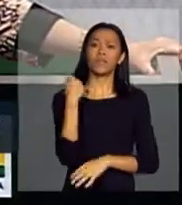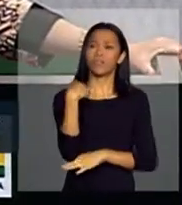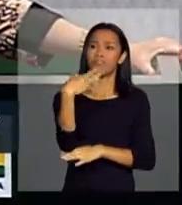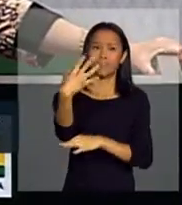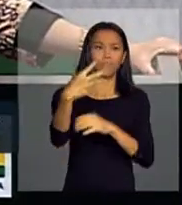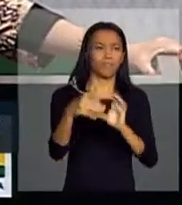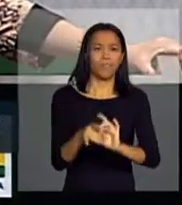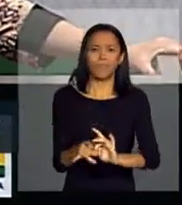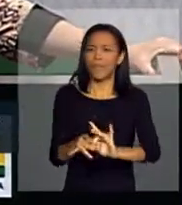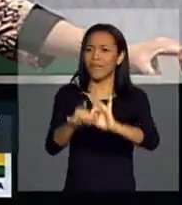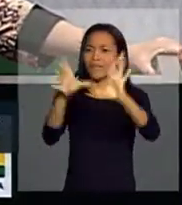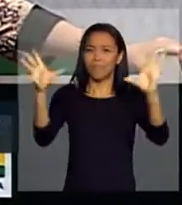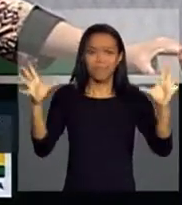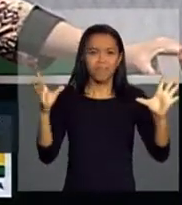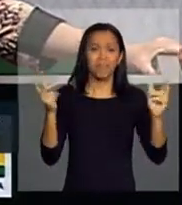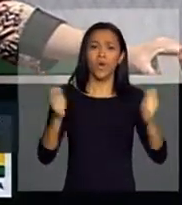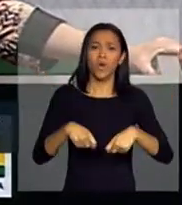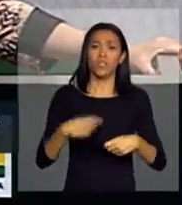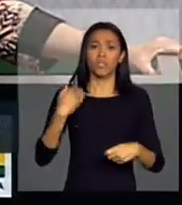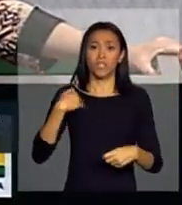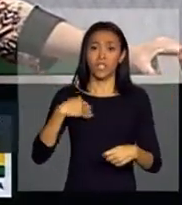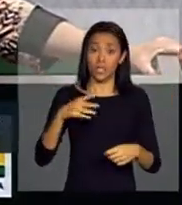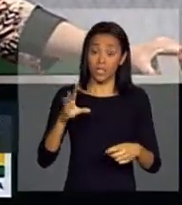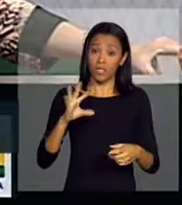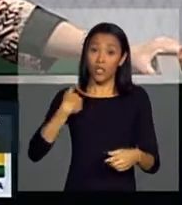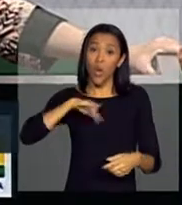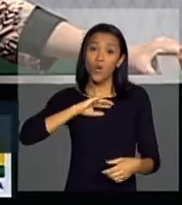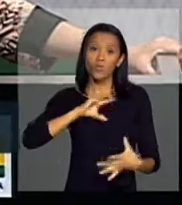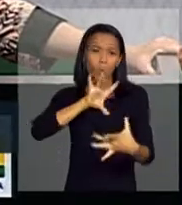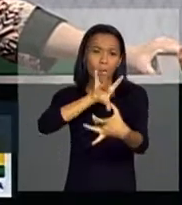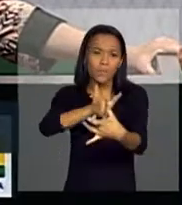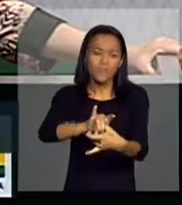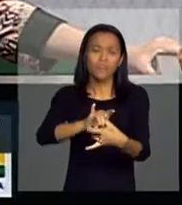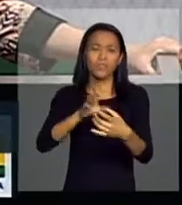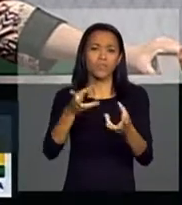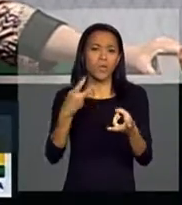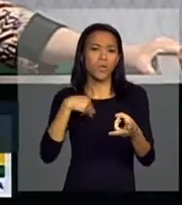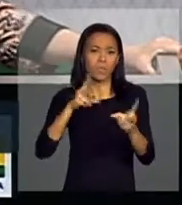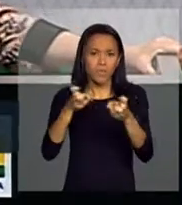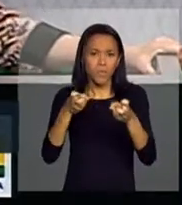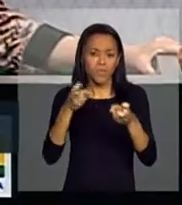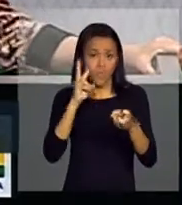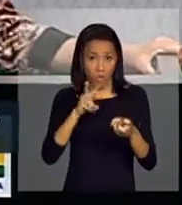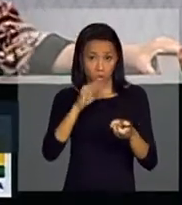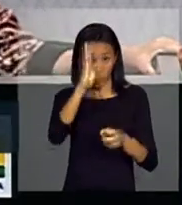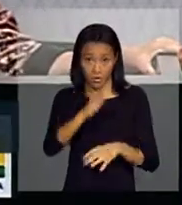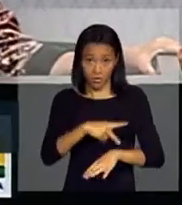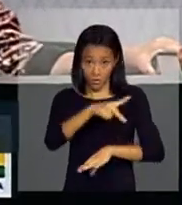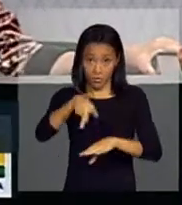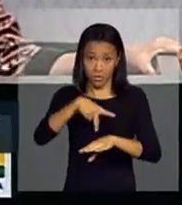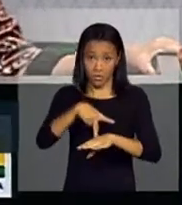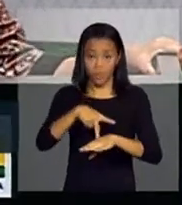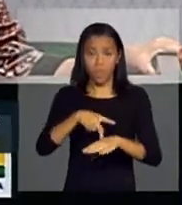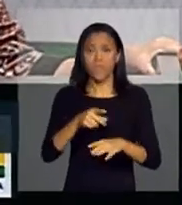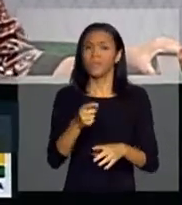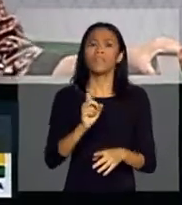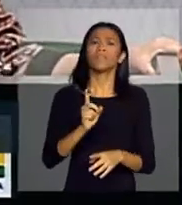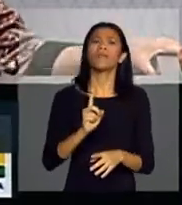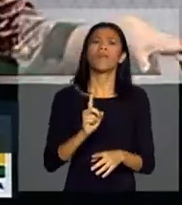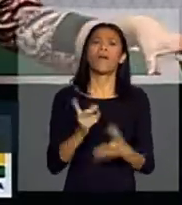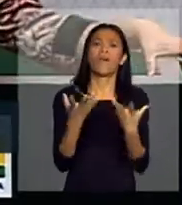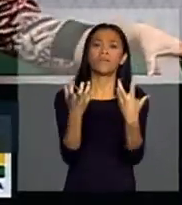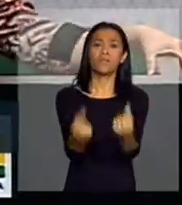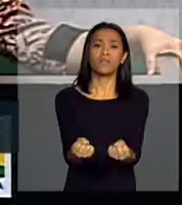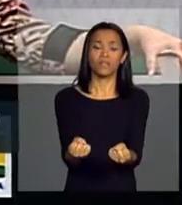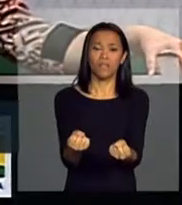e também no momento em que todos nós olhamos o Brasil e sabemos que não é inadmissível